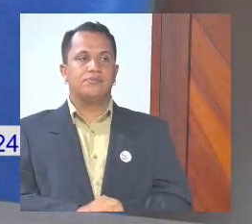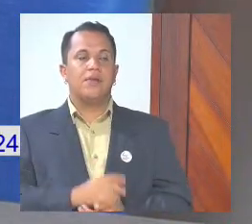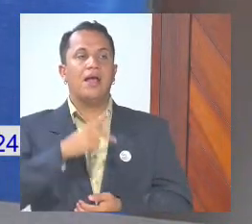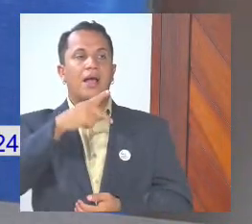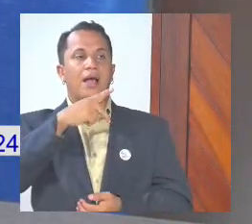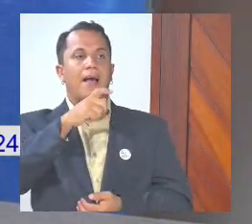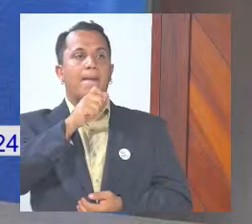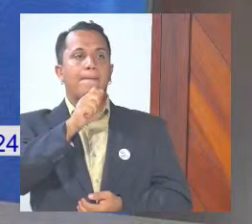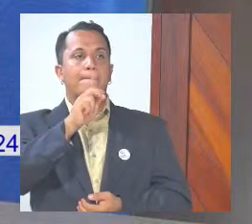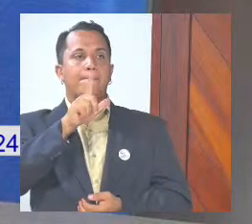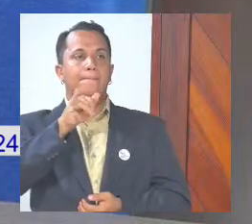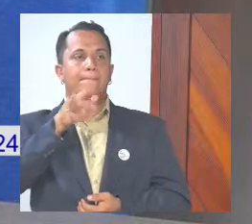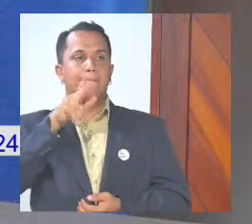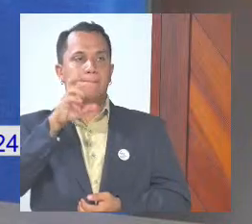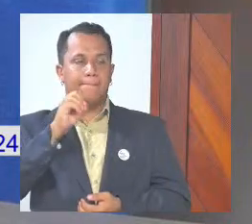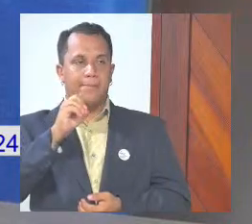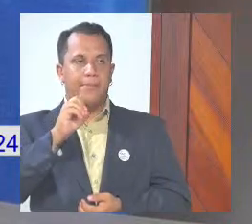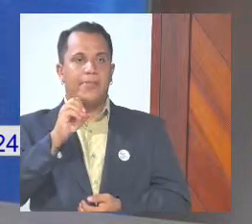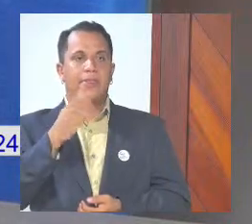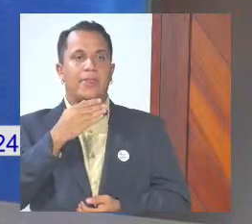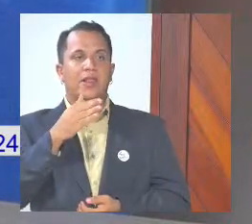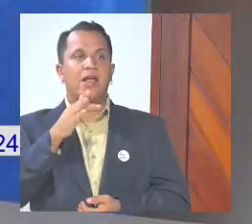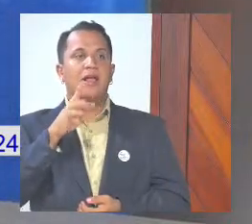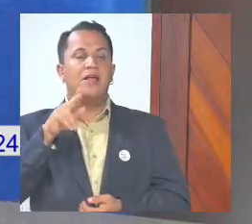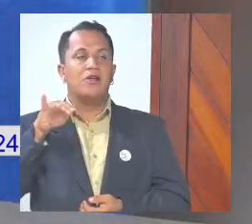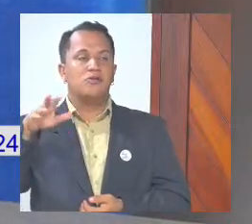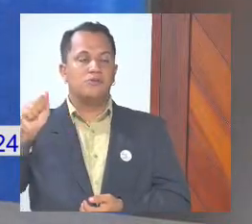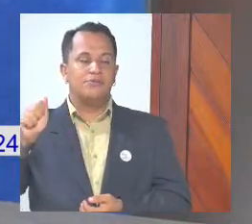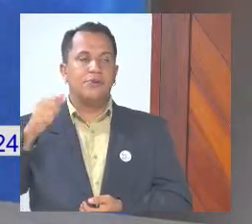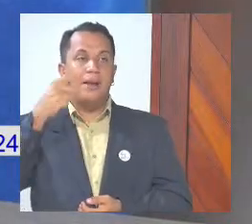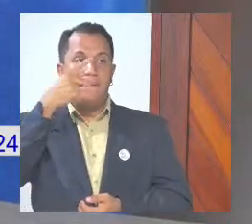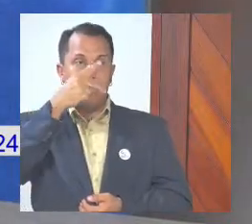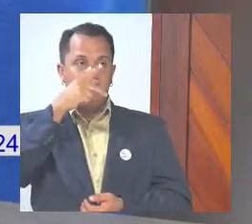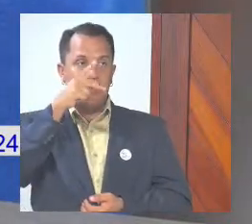Paulinho Enfermeiro, Paulo Henrique, do PDT.